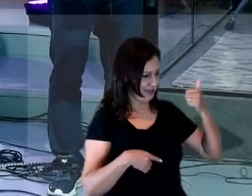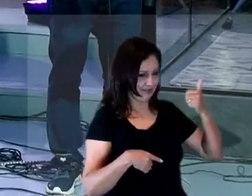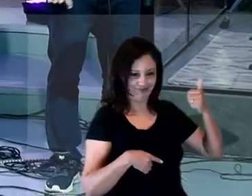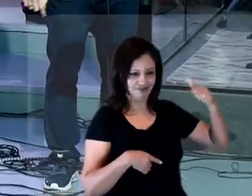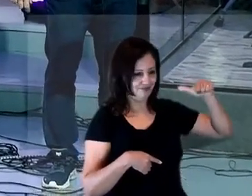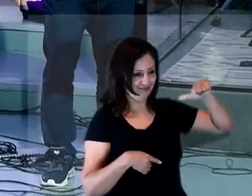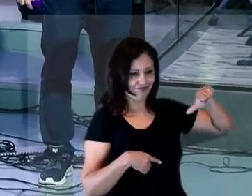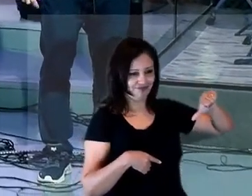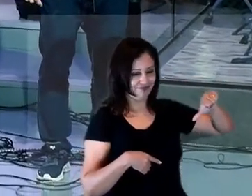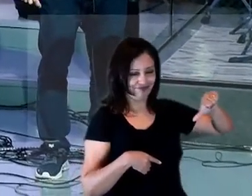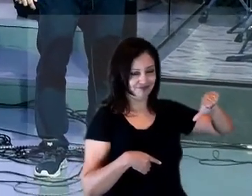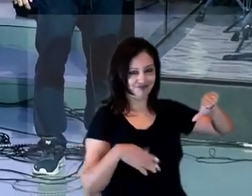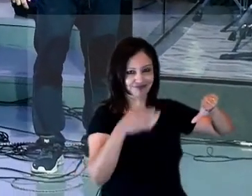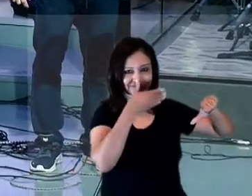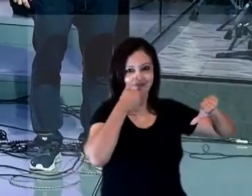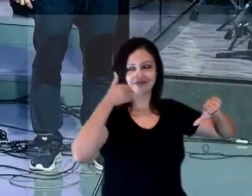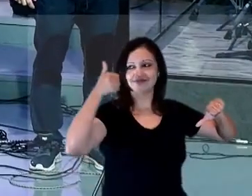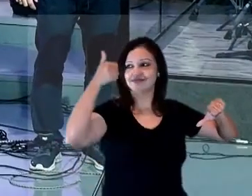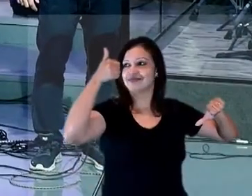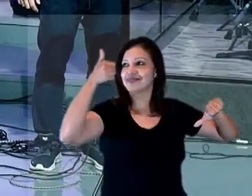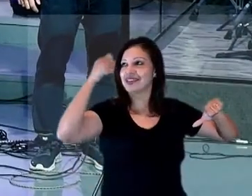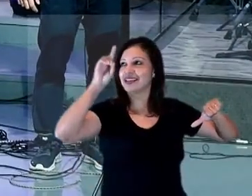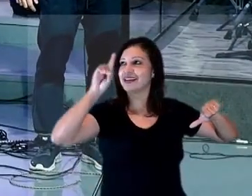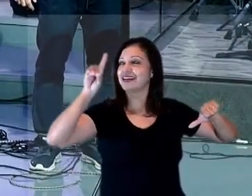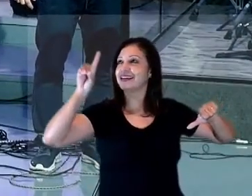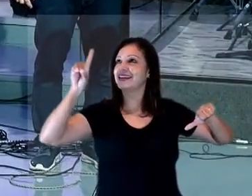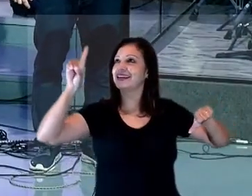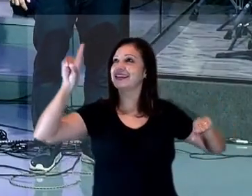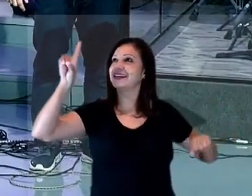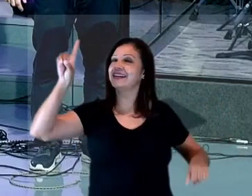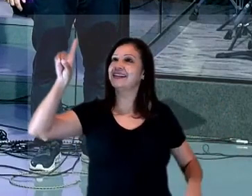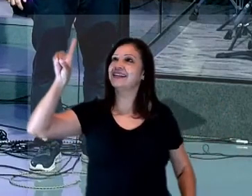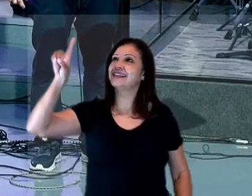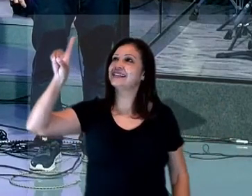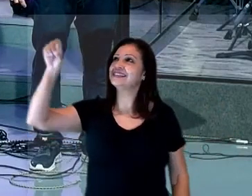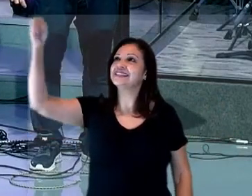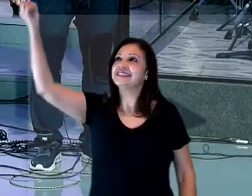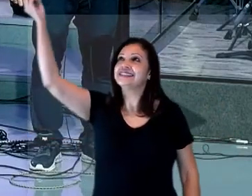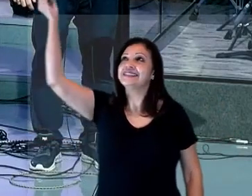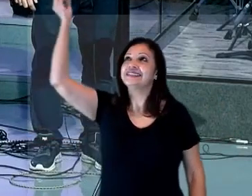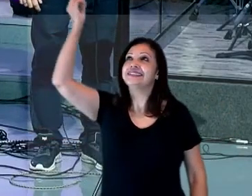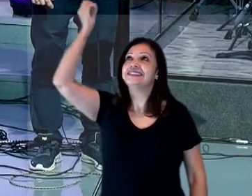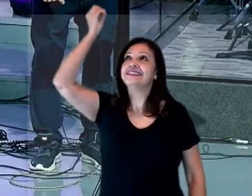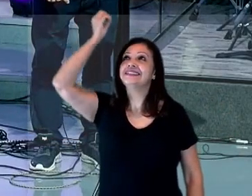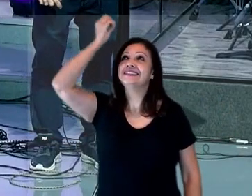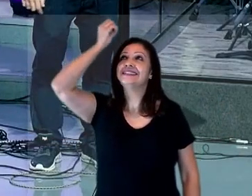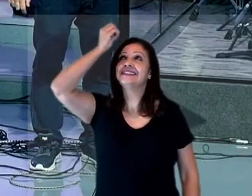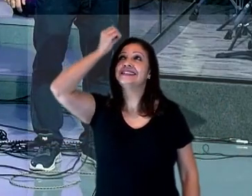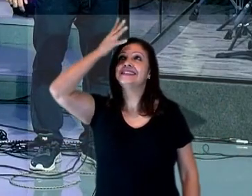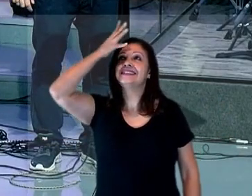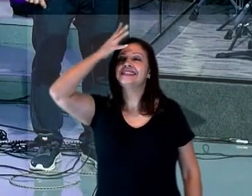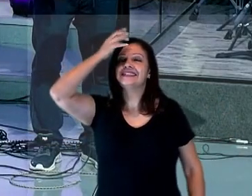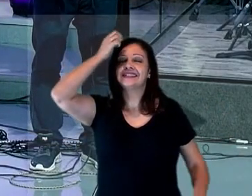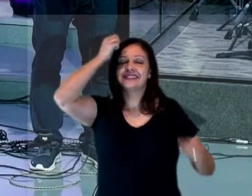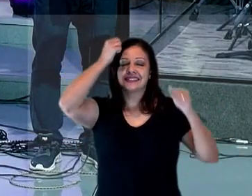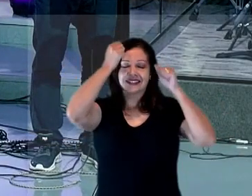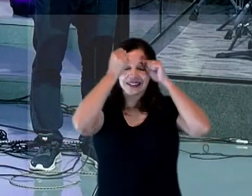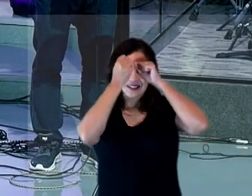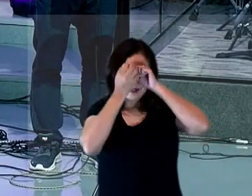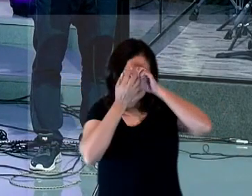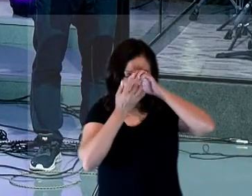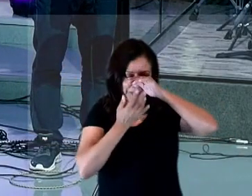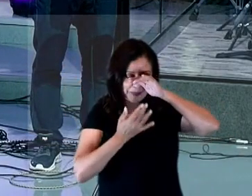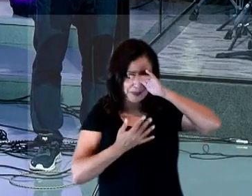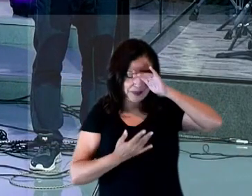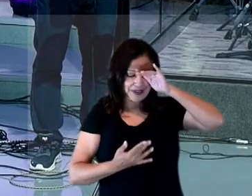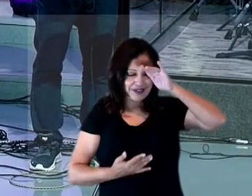Com misericórdia me cobre, derramando tua graça em mim. Eu desconheço